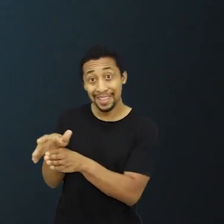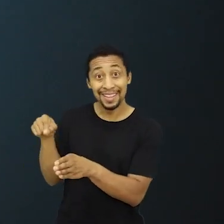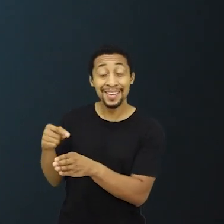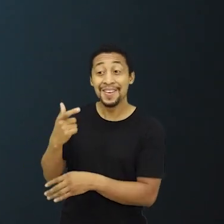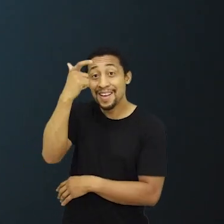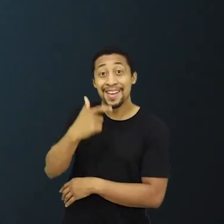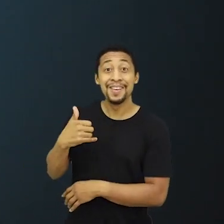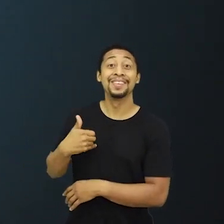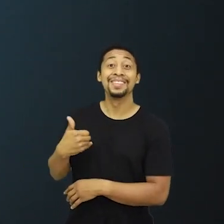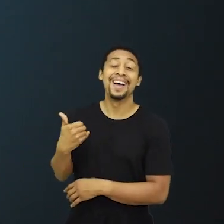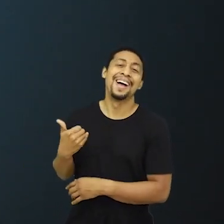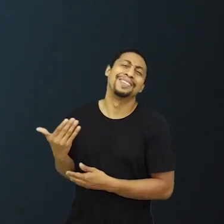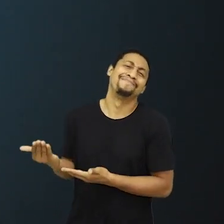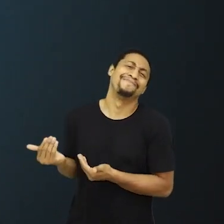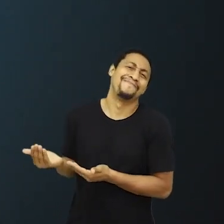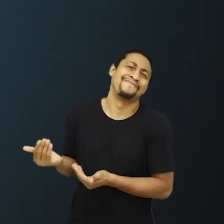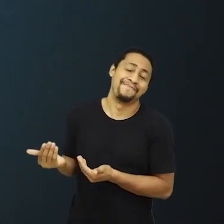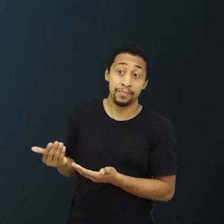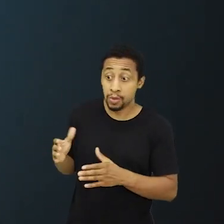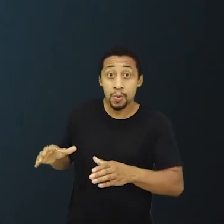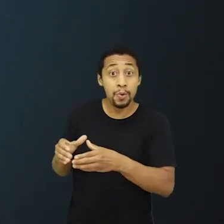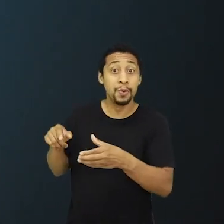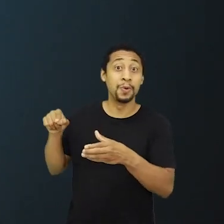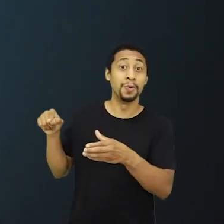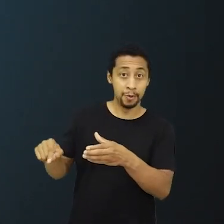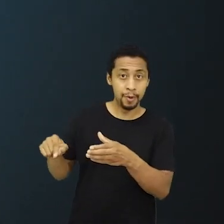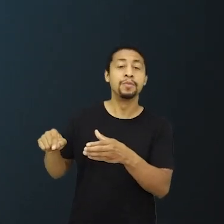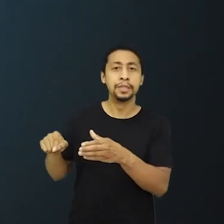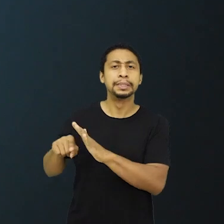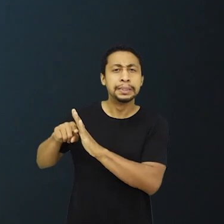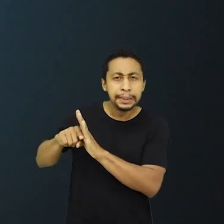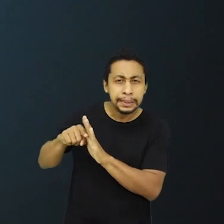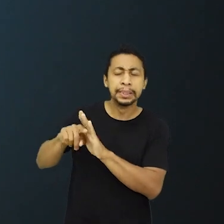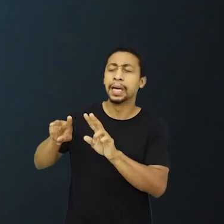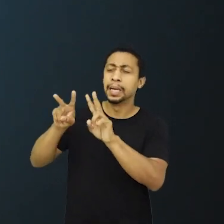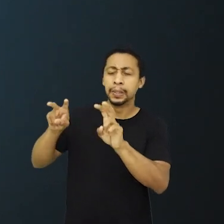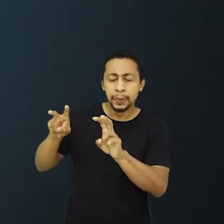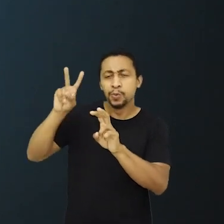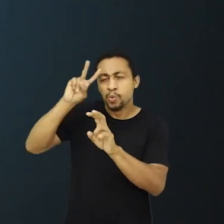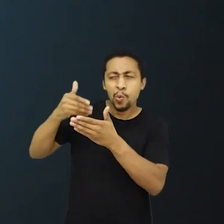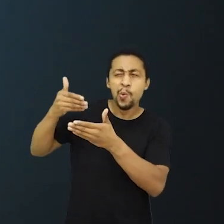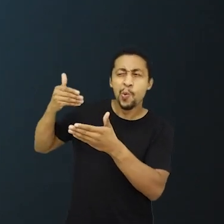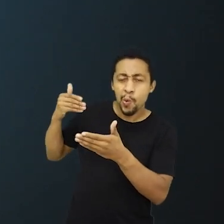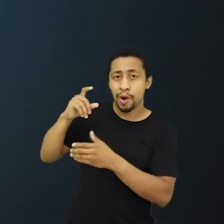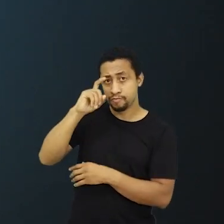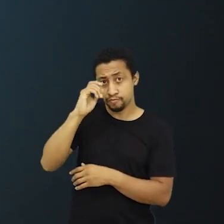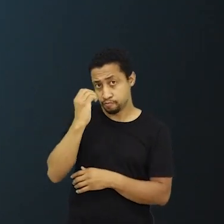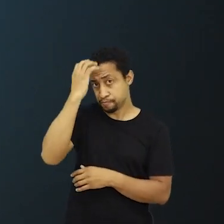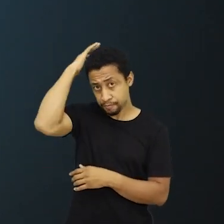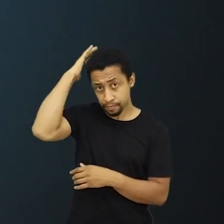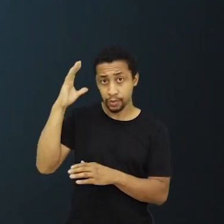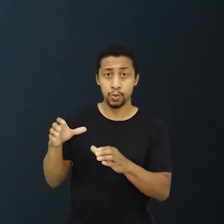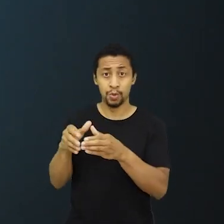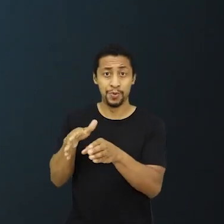todos, era uma turma ainda muito ligada à história de vida do Vladimir Herzog, então os conselheiros,